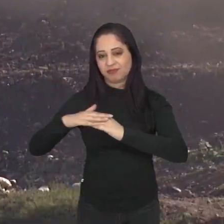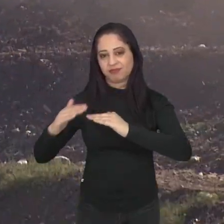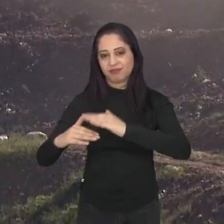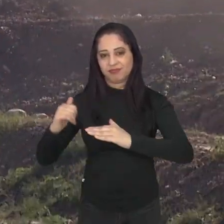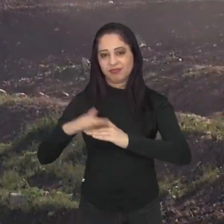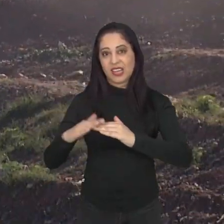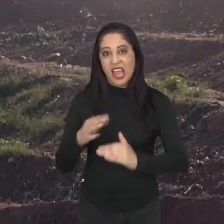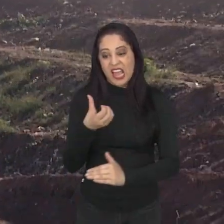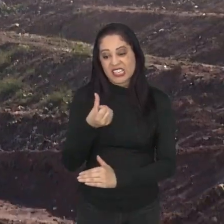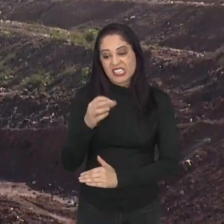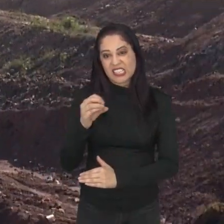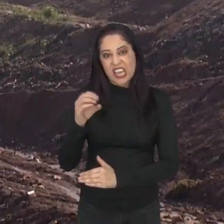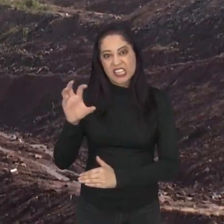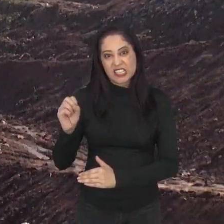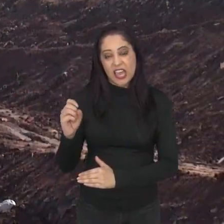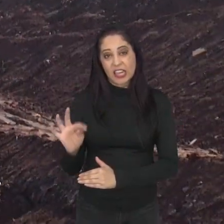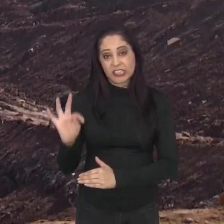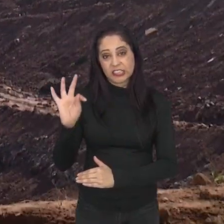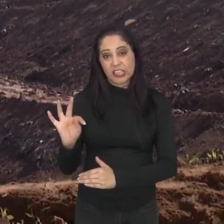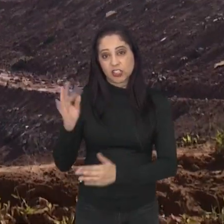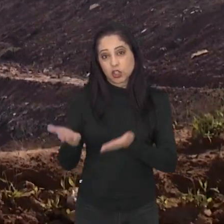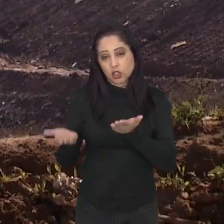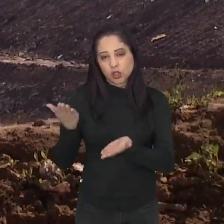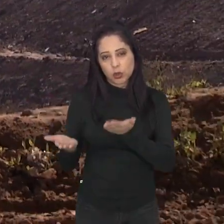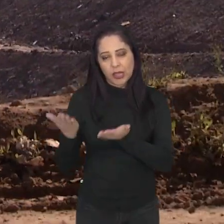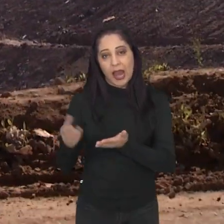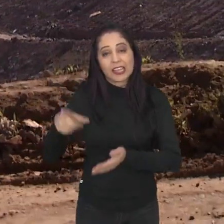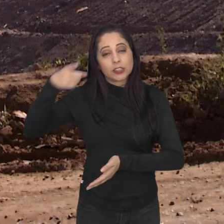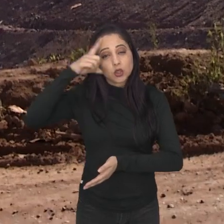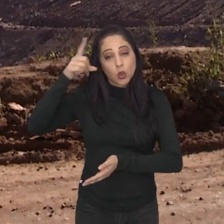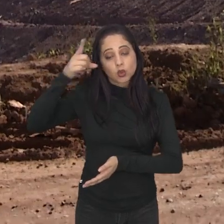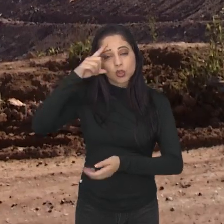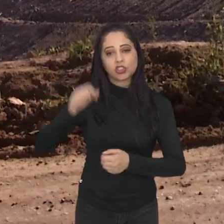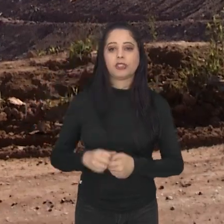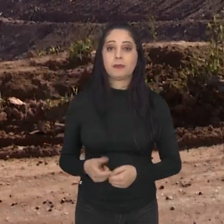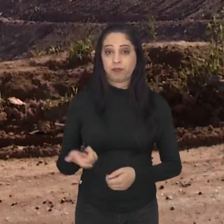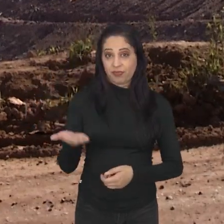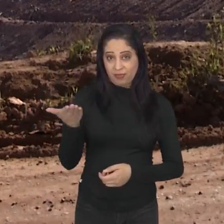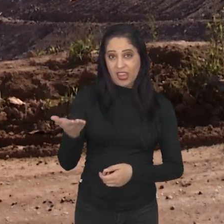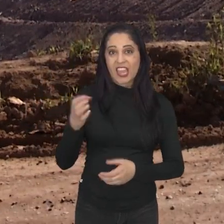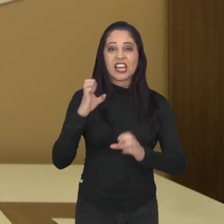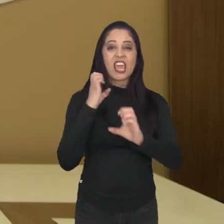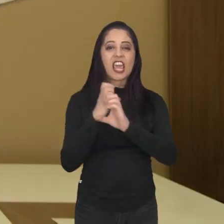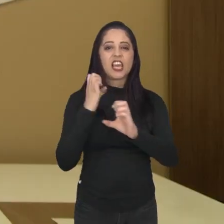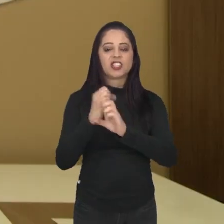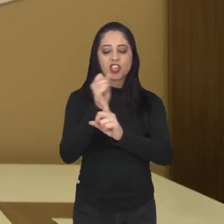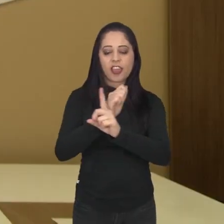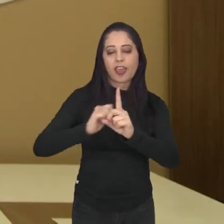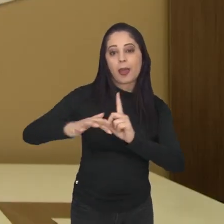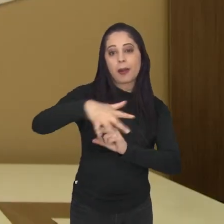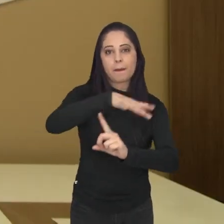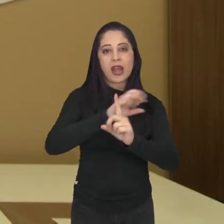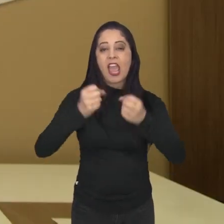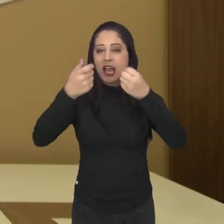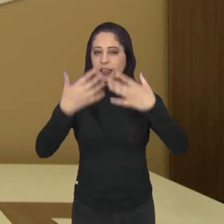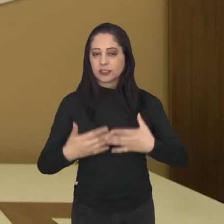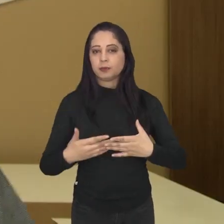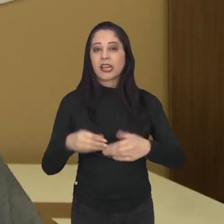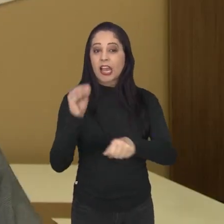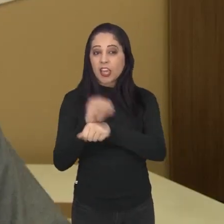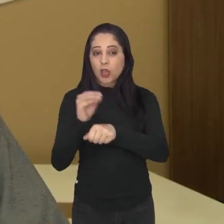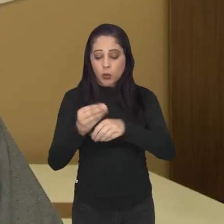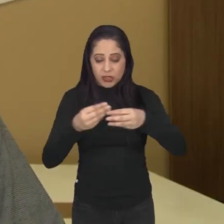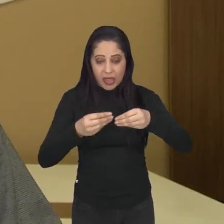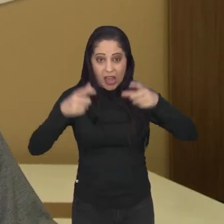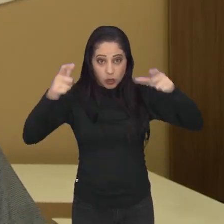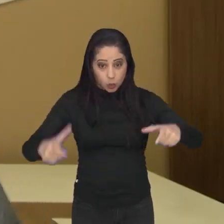e não é pouca coisa não são mais de 600 toneladas de resíduos sólidos por dia esse engenheiro ambiental explica que a